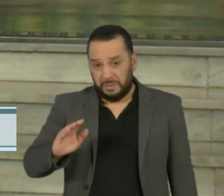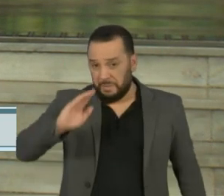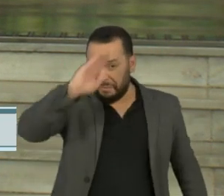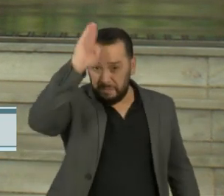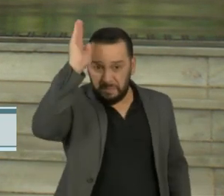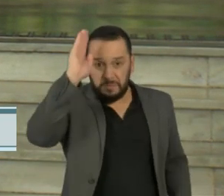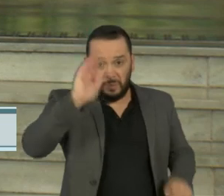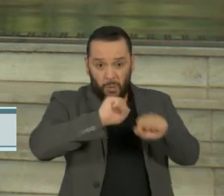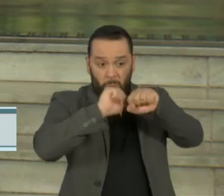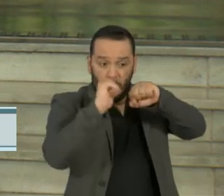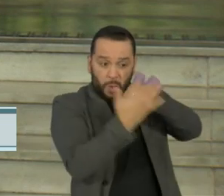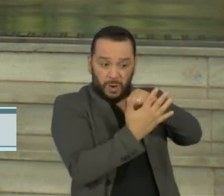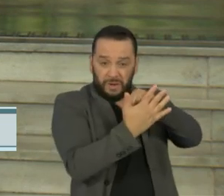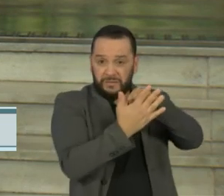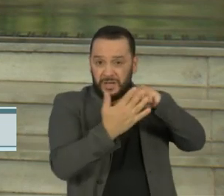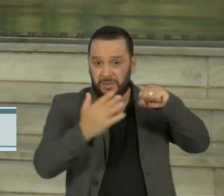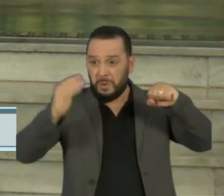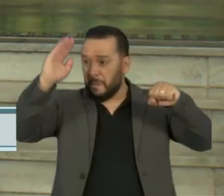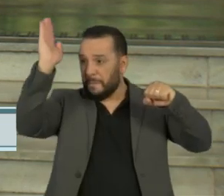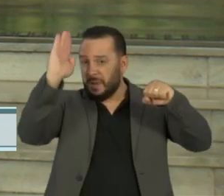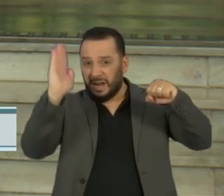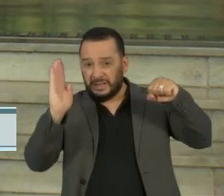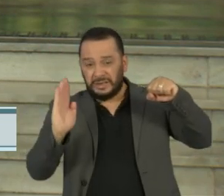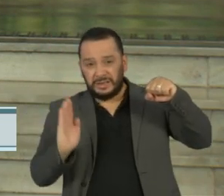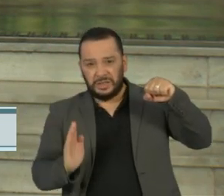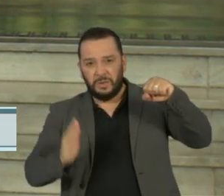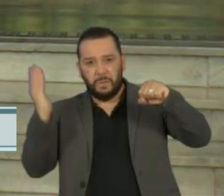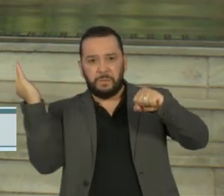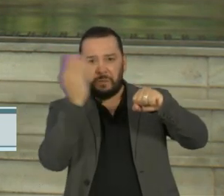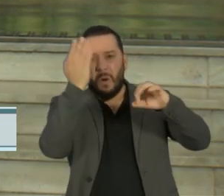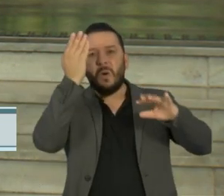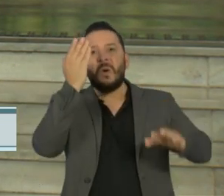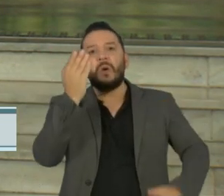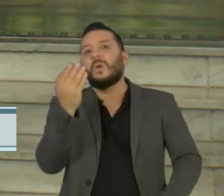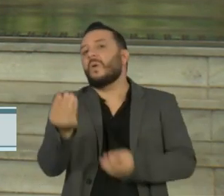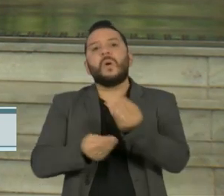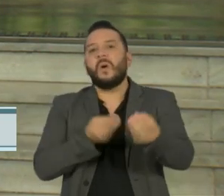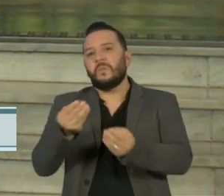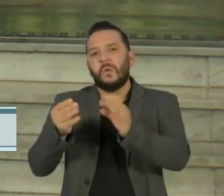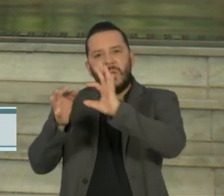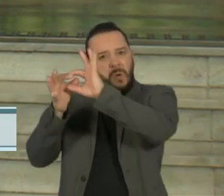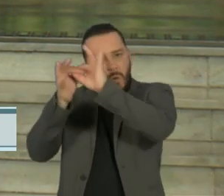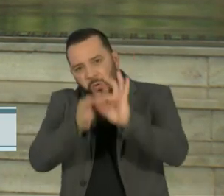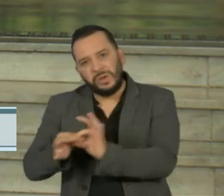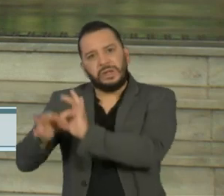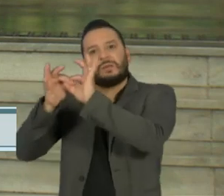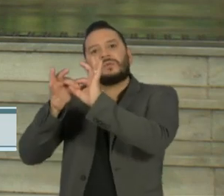pandemia, precisa estar unido e precisa estar em paz.